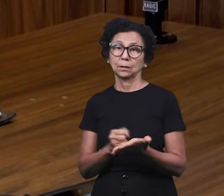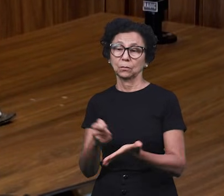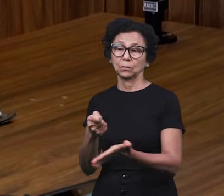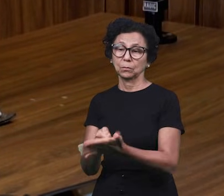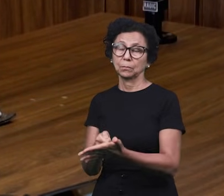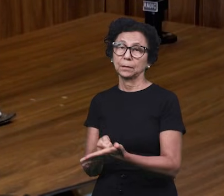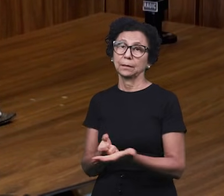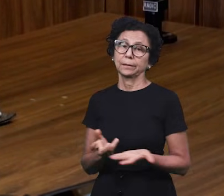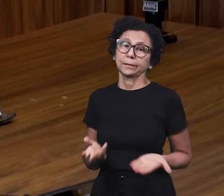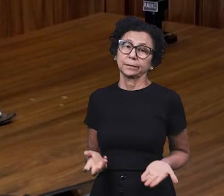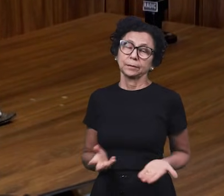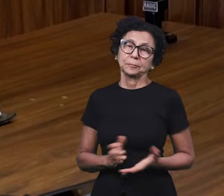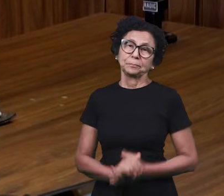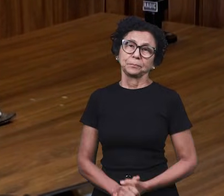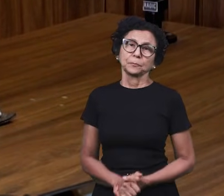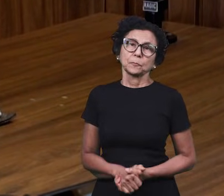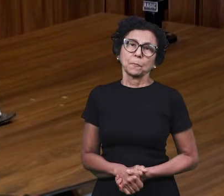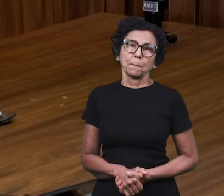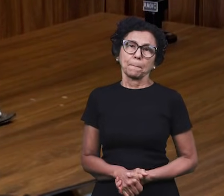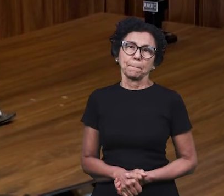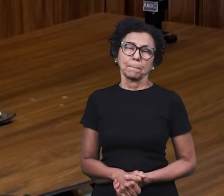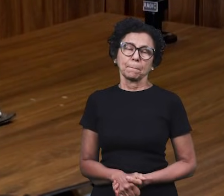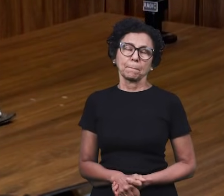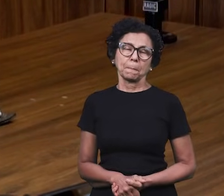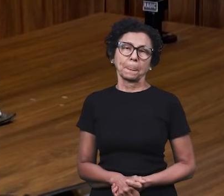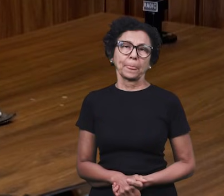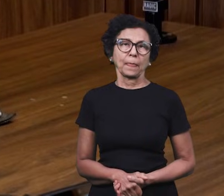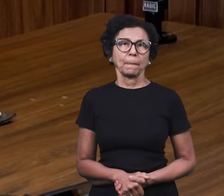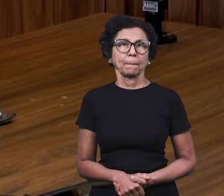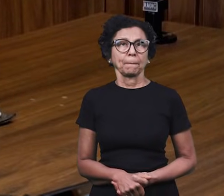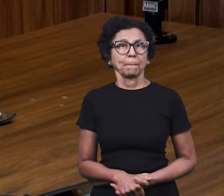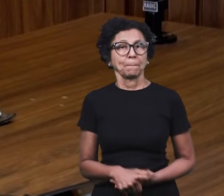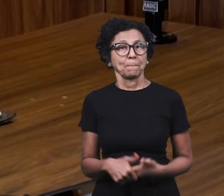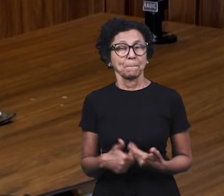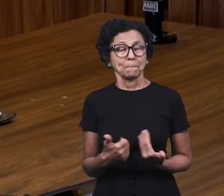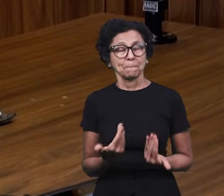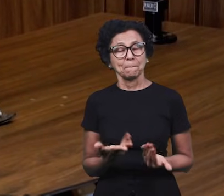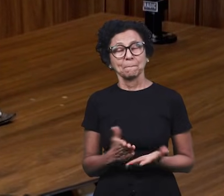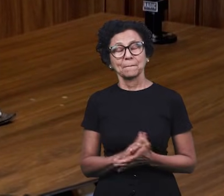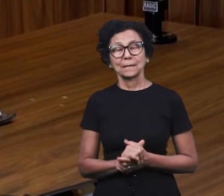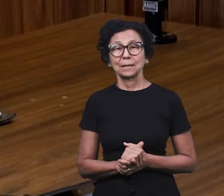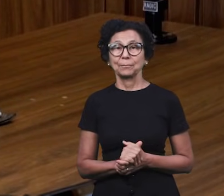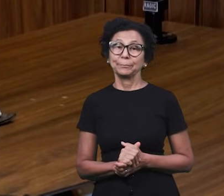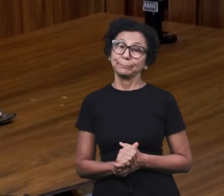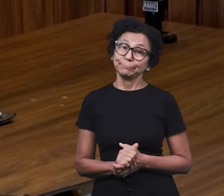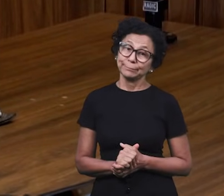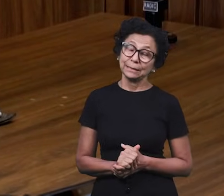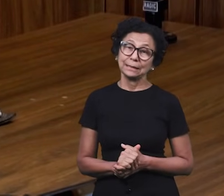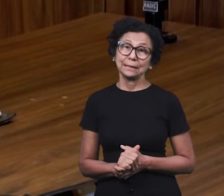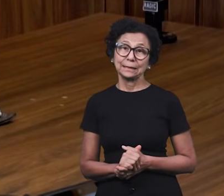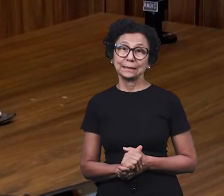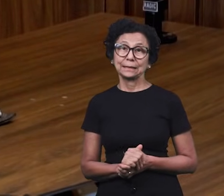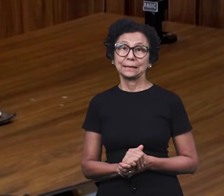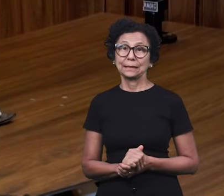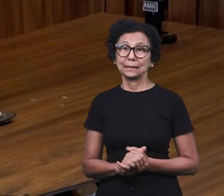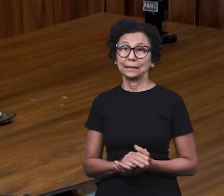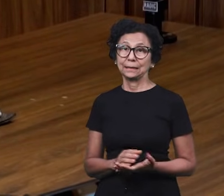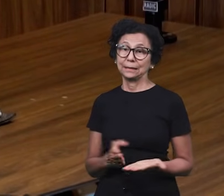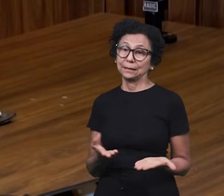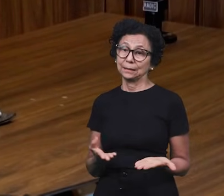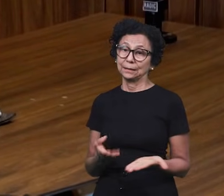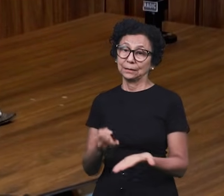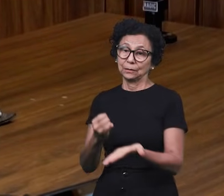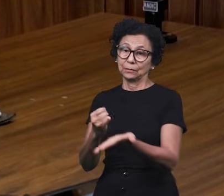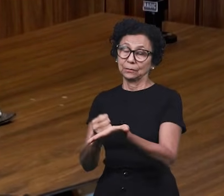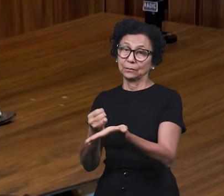do governo. Claro que dentro da filosofia, né, da coleta de impostos, ele deveria retornar ao povo